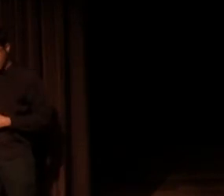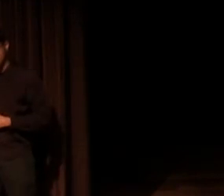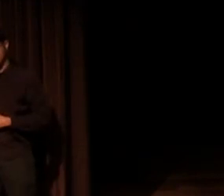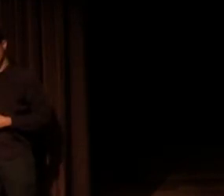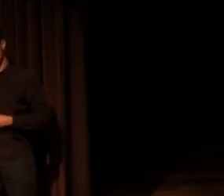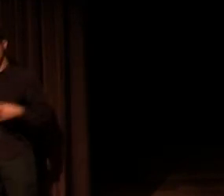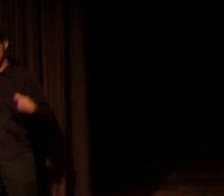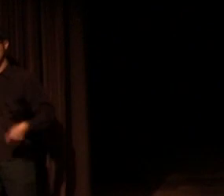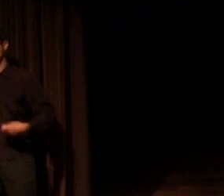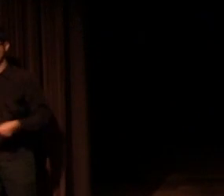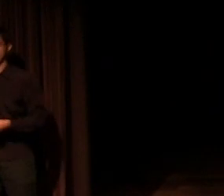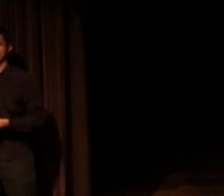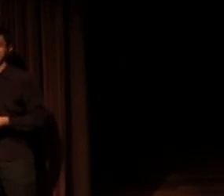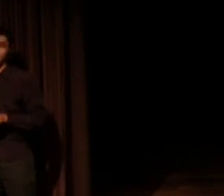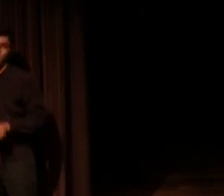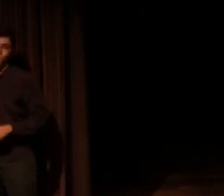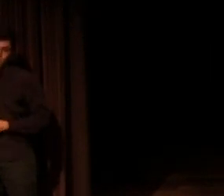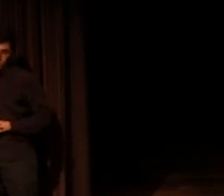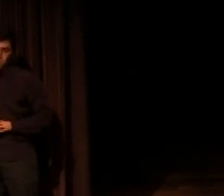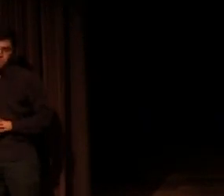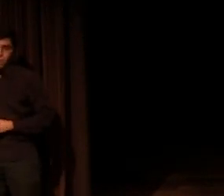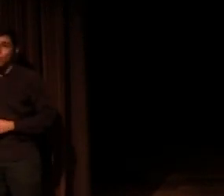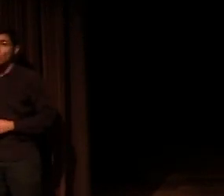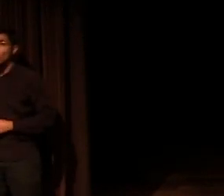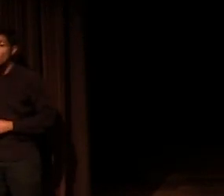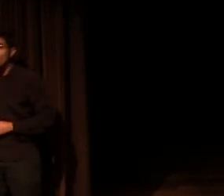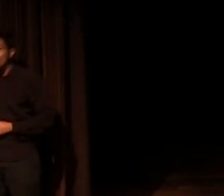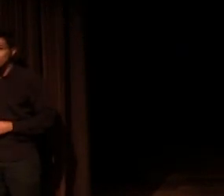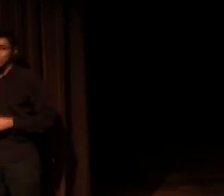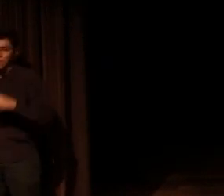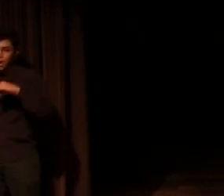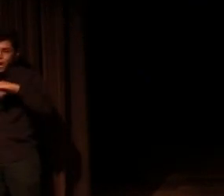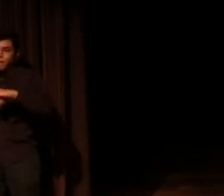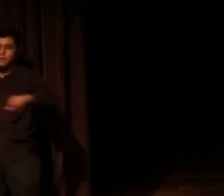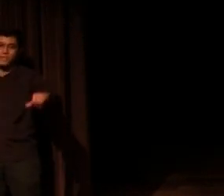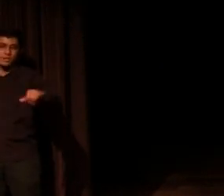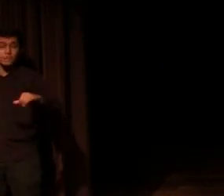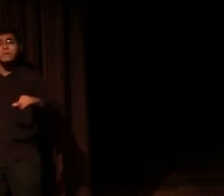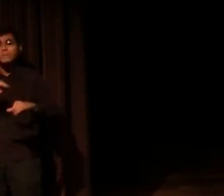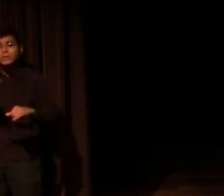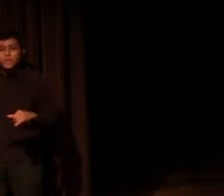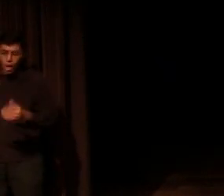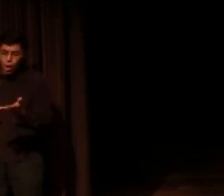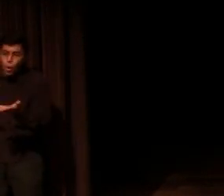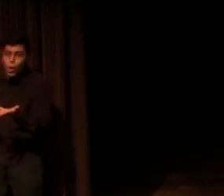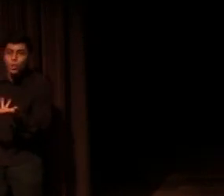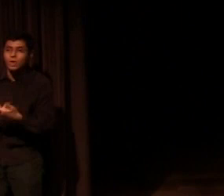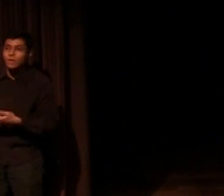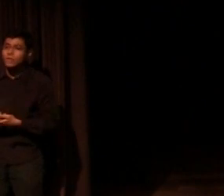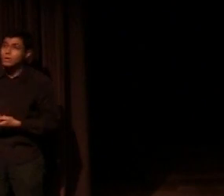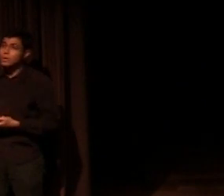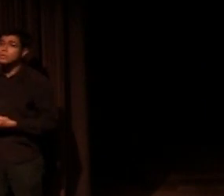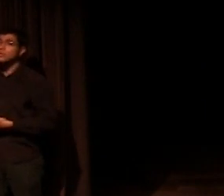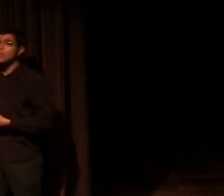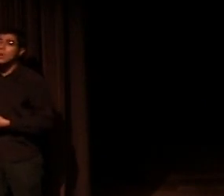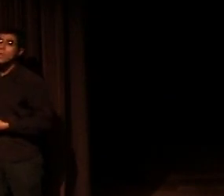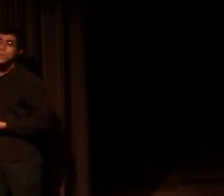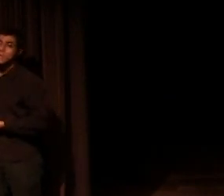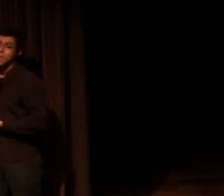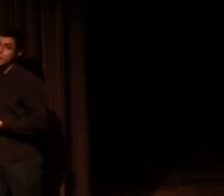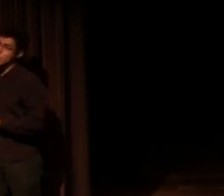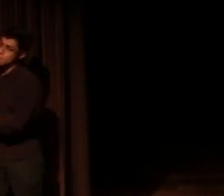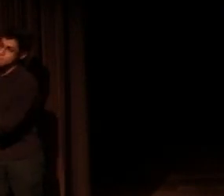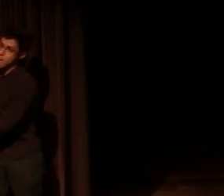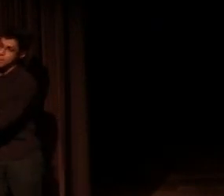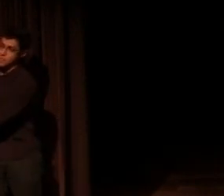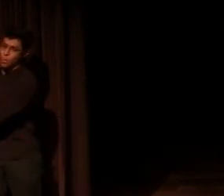vocês vocês fizeram muito contém as suas bênçãos proclamem à sua raridade